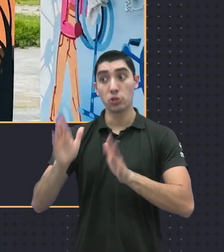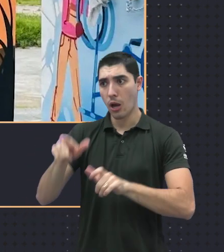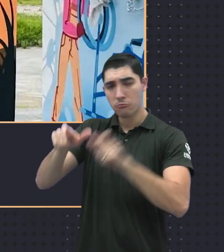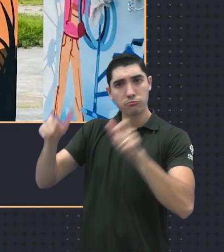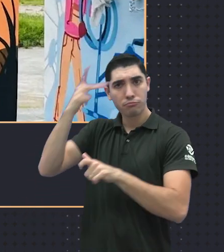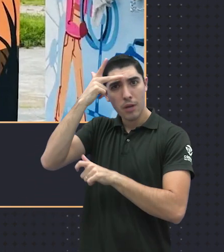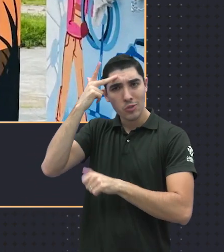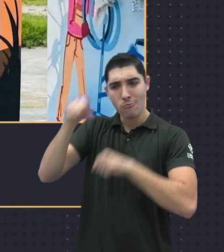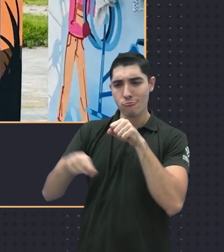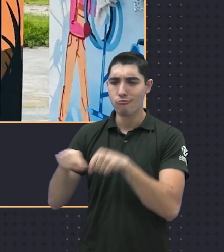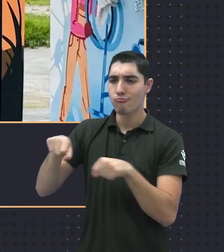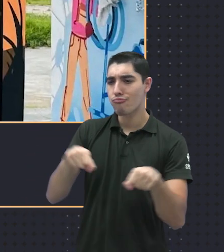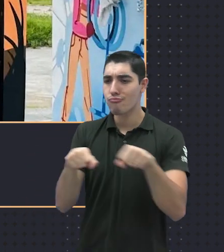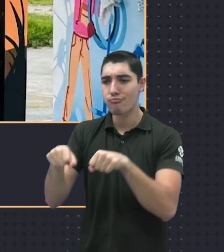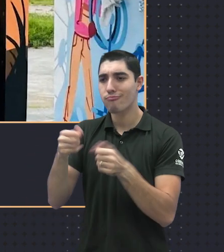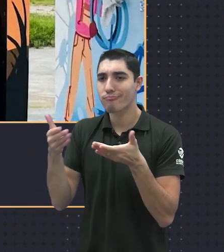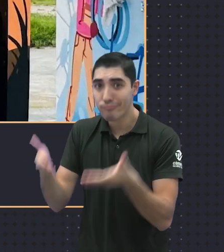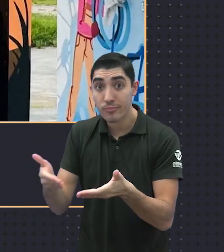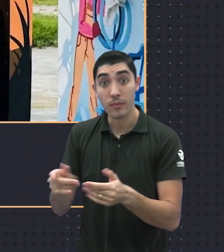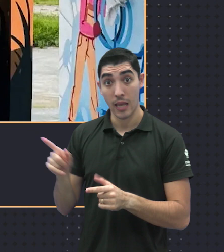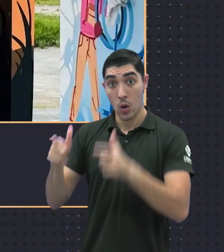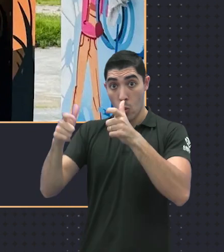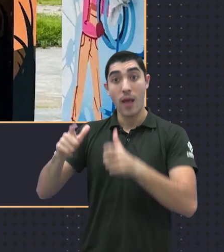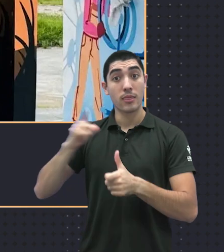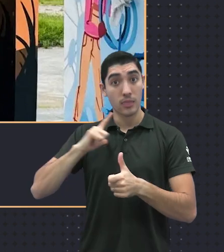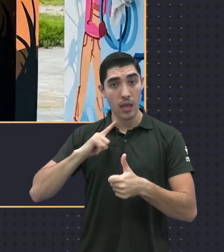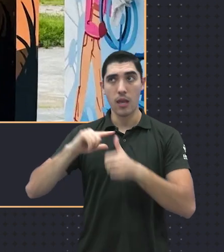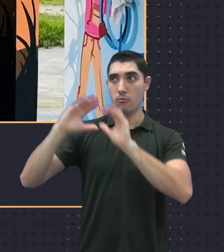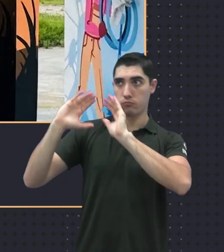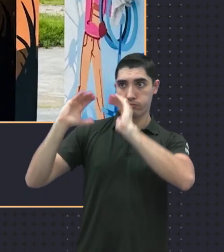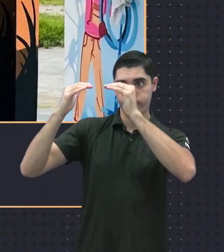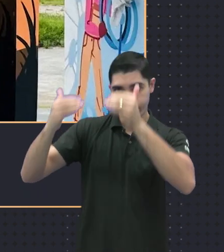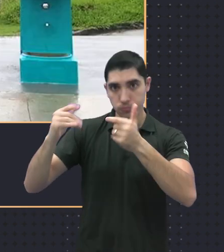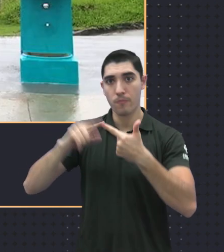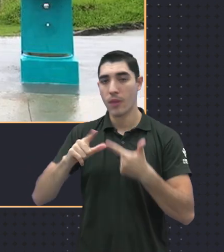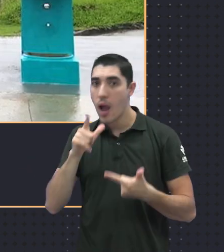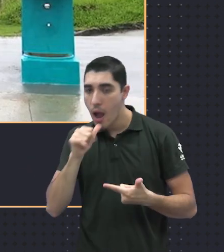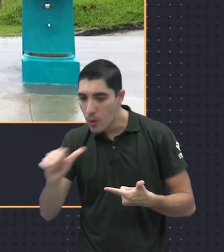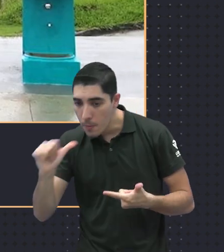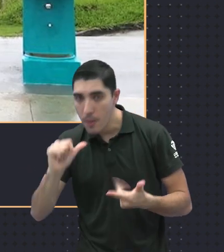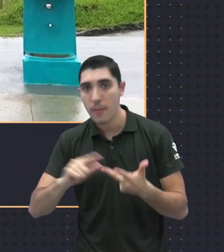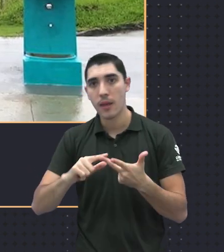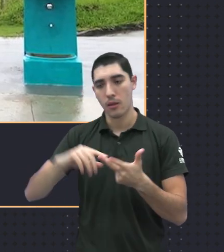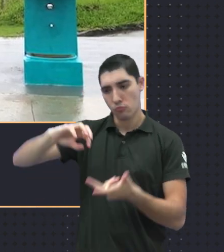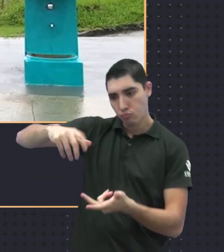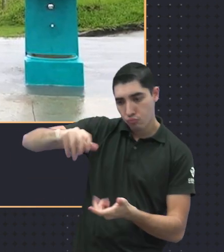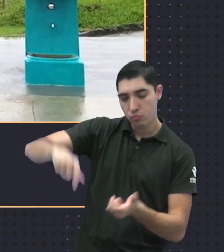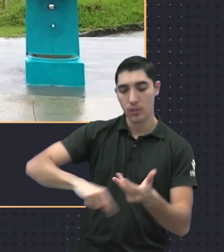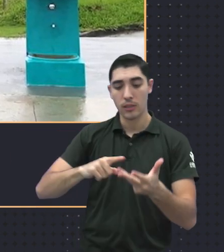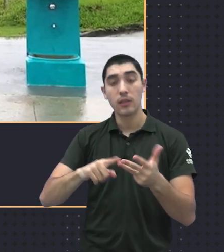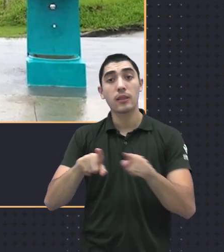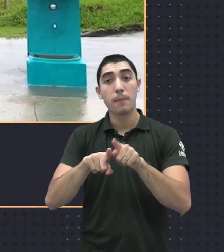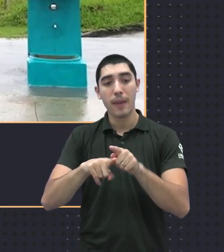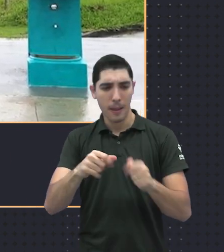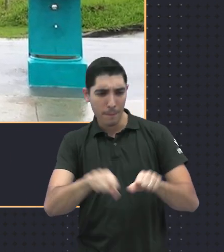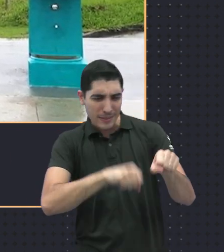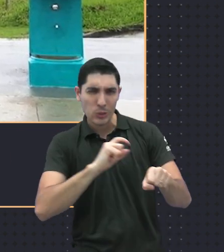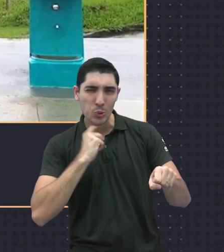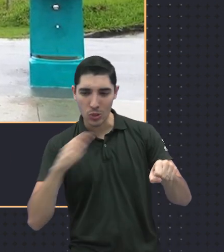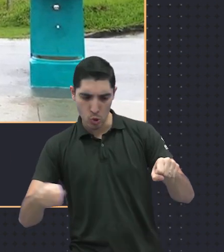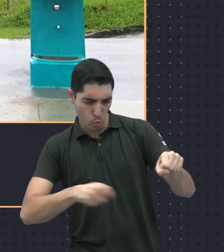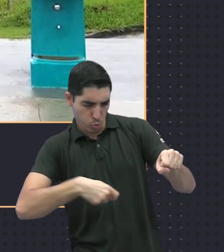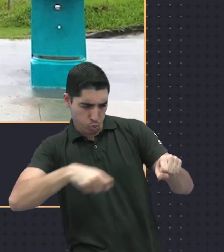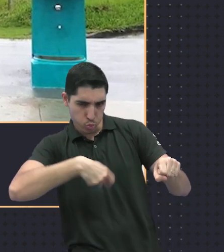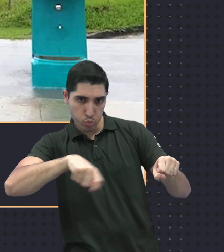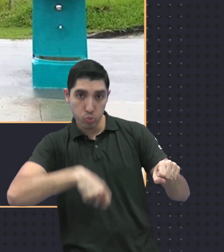Como determina a lei, o local deve contar com cobertura própria, bebedouro, torneira e mangueira para lavar as bikes, além